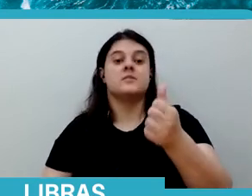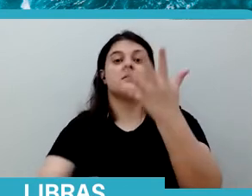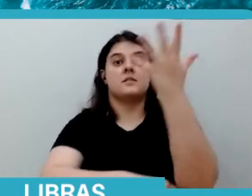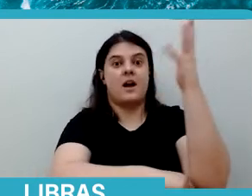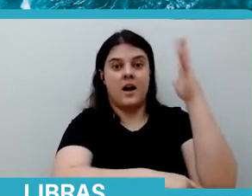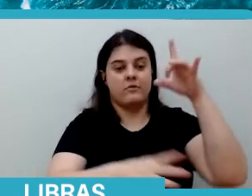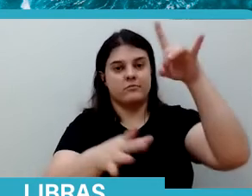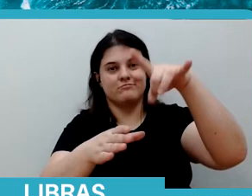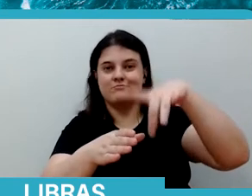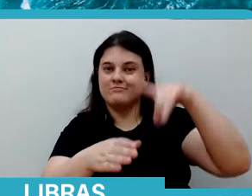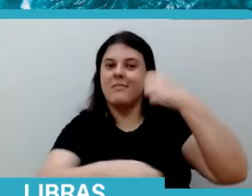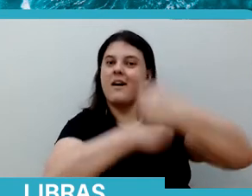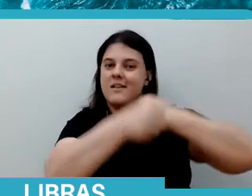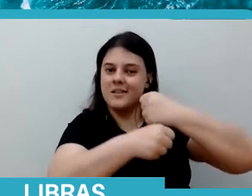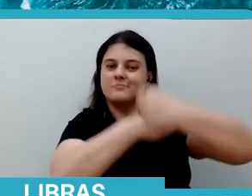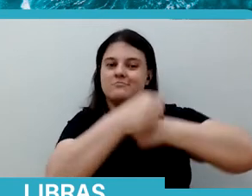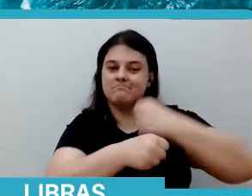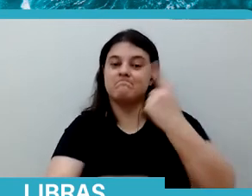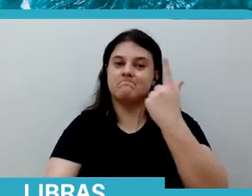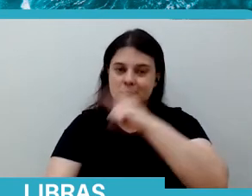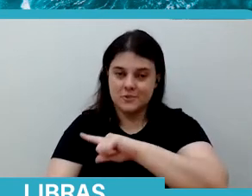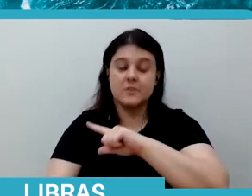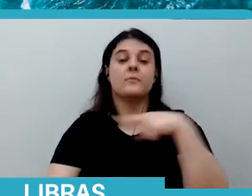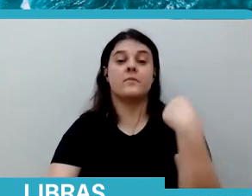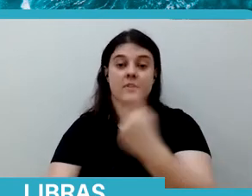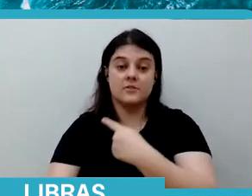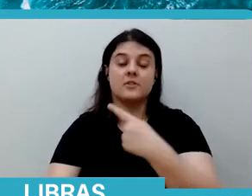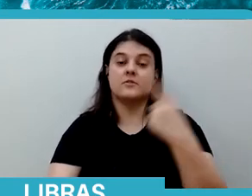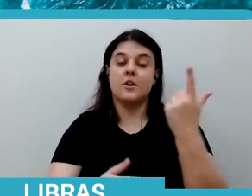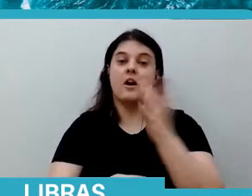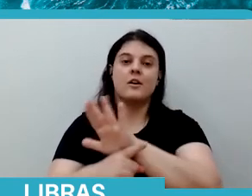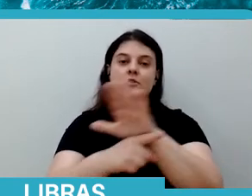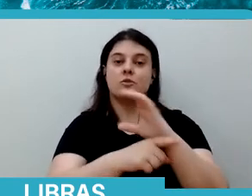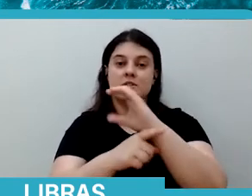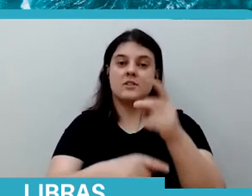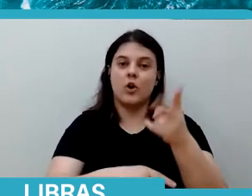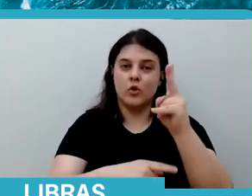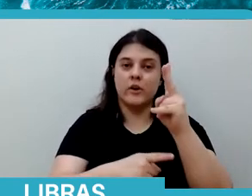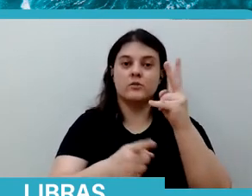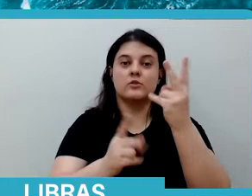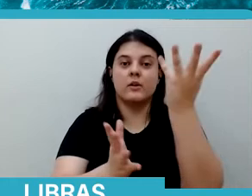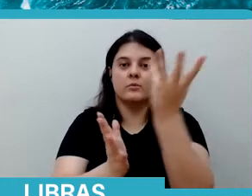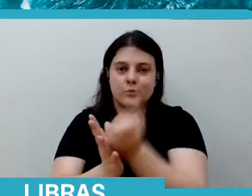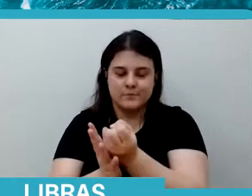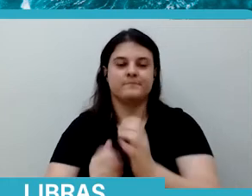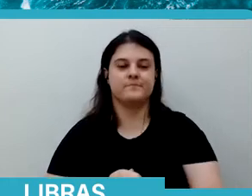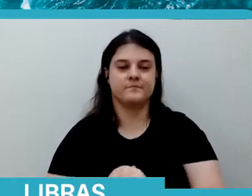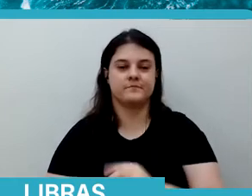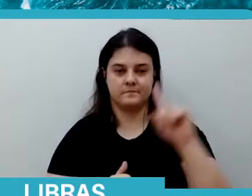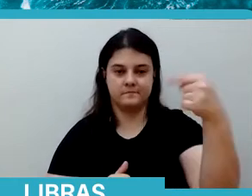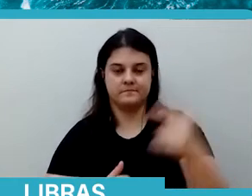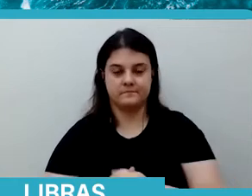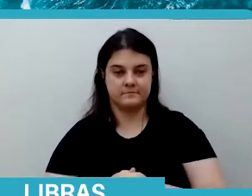por ano né É E aí a gente tem esse Impacto de céu dois sequestrado pode passar por